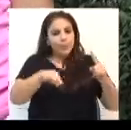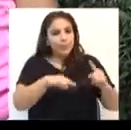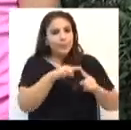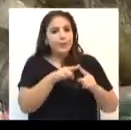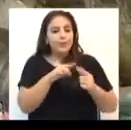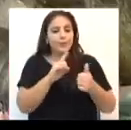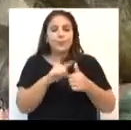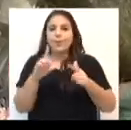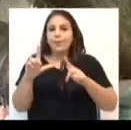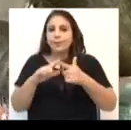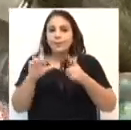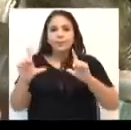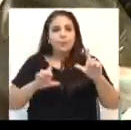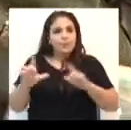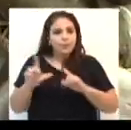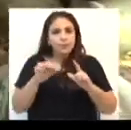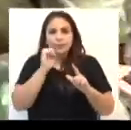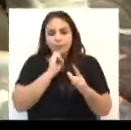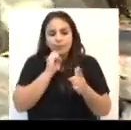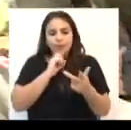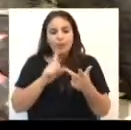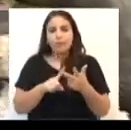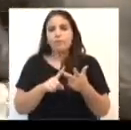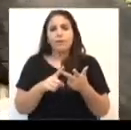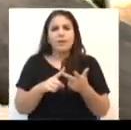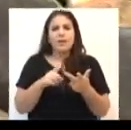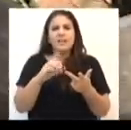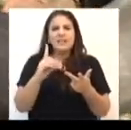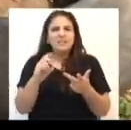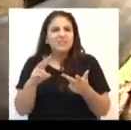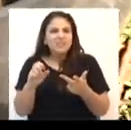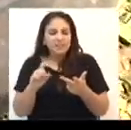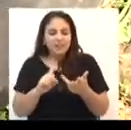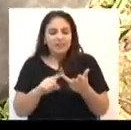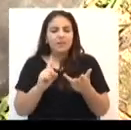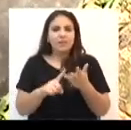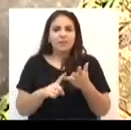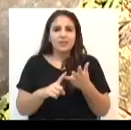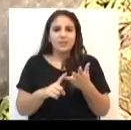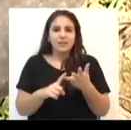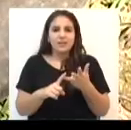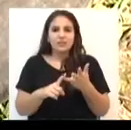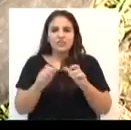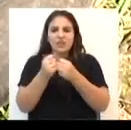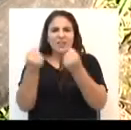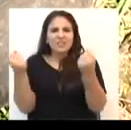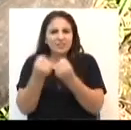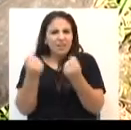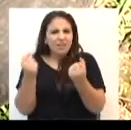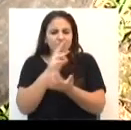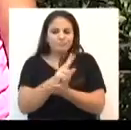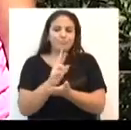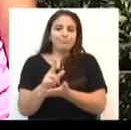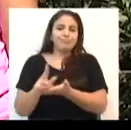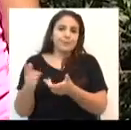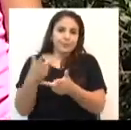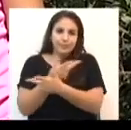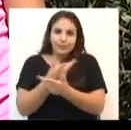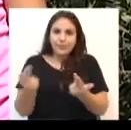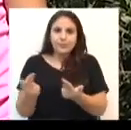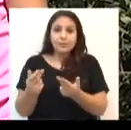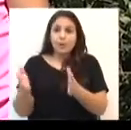velha, videocassete, tem janelas, garrafa PET, garrafa de vidro e